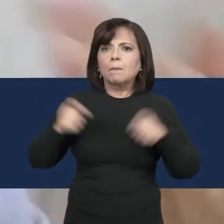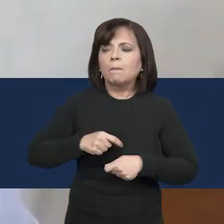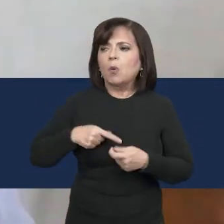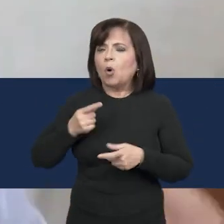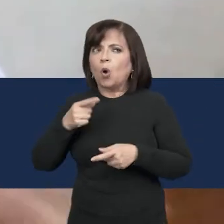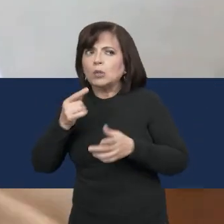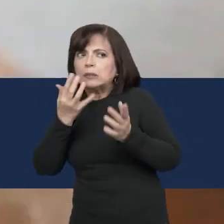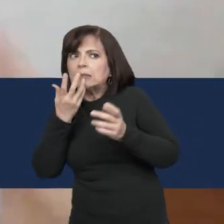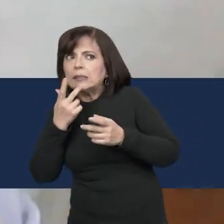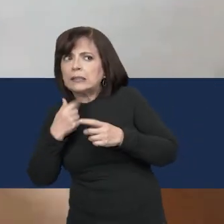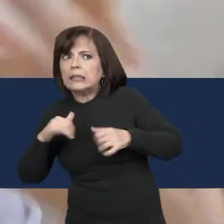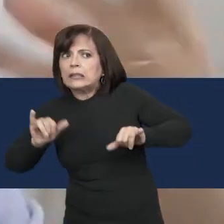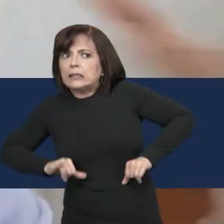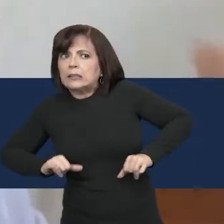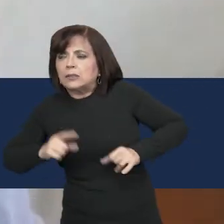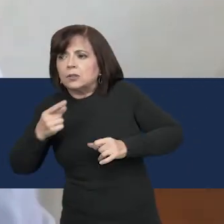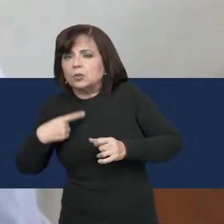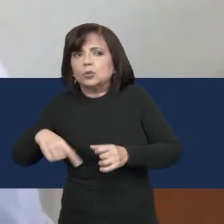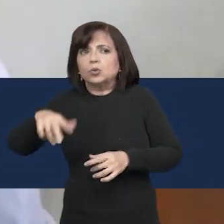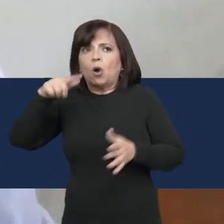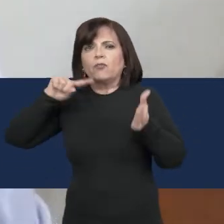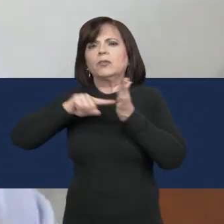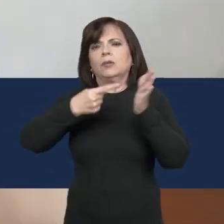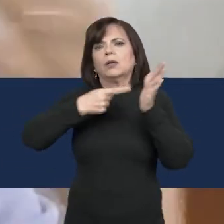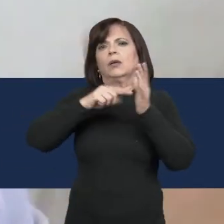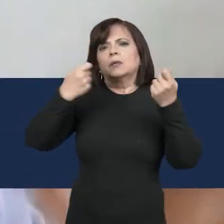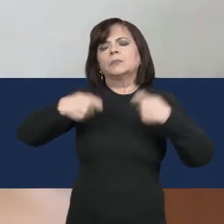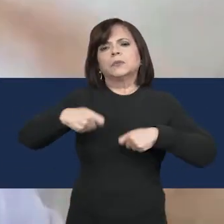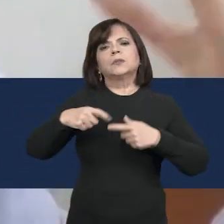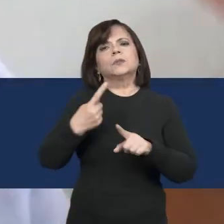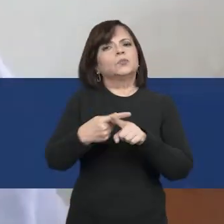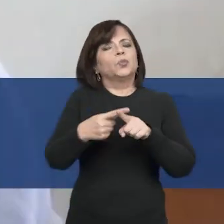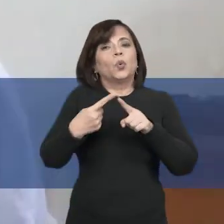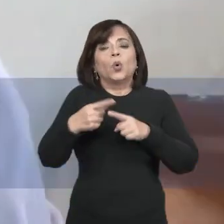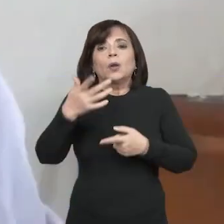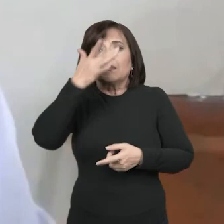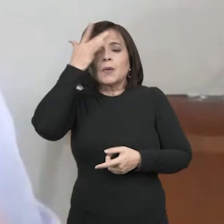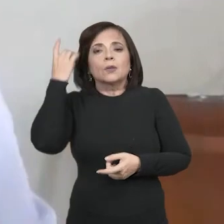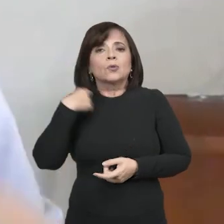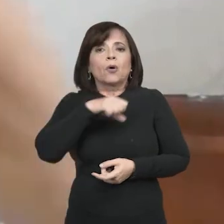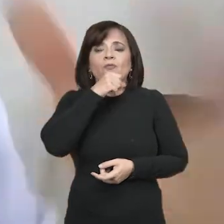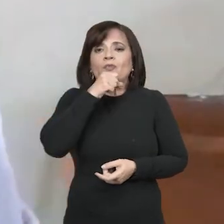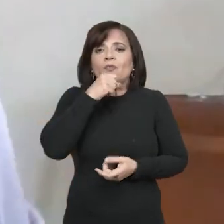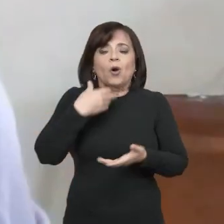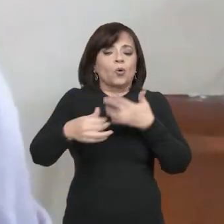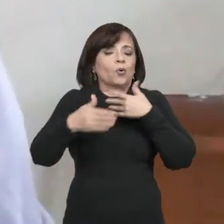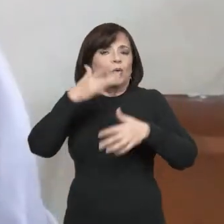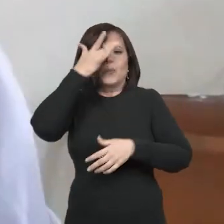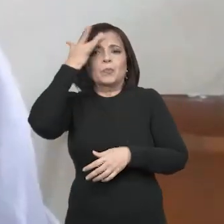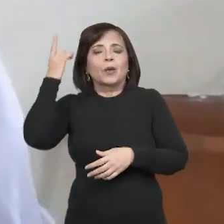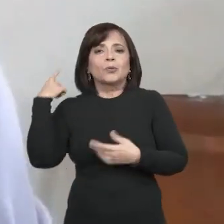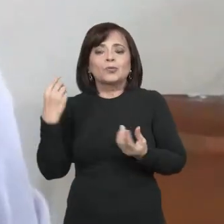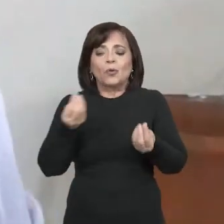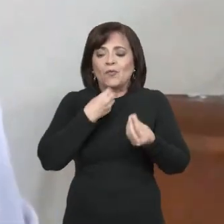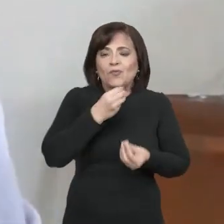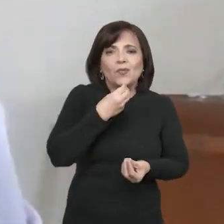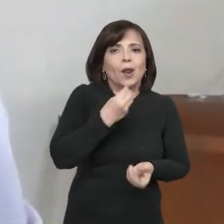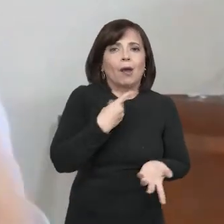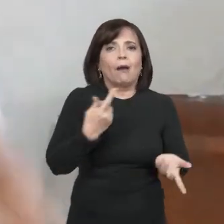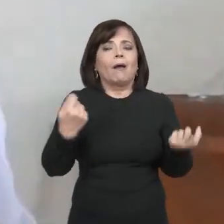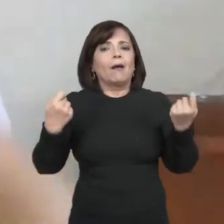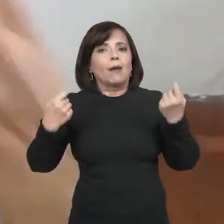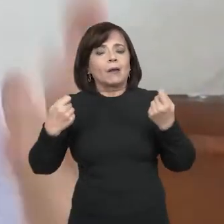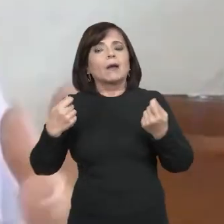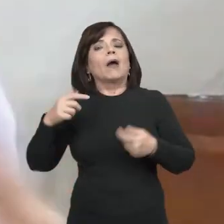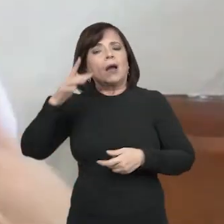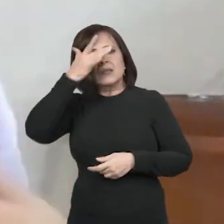Civil, narrar crianças em situação de sofrimento. Não só crianças, mas como idosos, qualquer pessoa em situação de vulnerabilidade, as